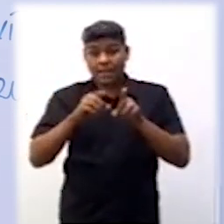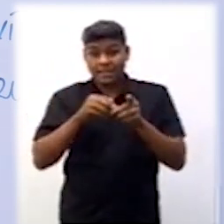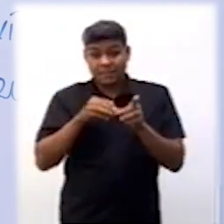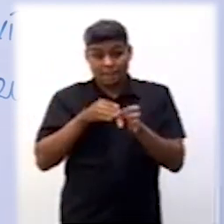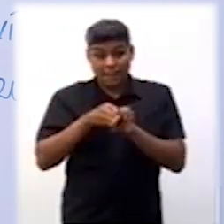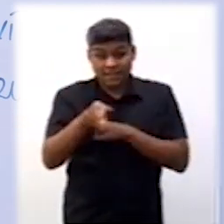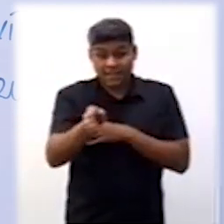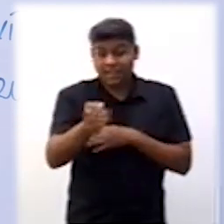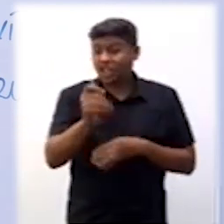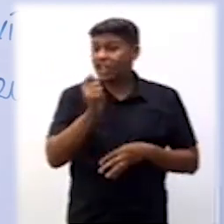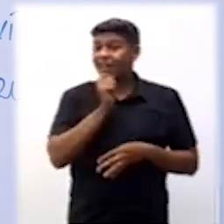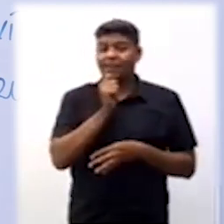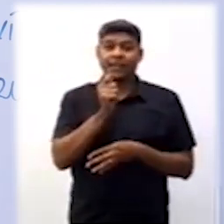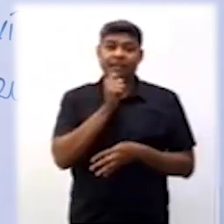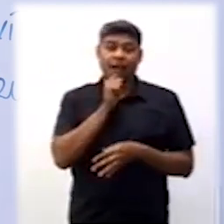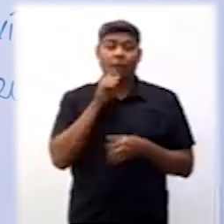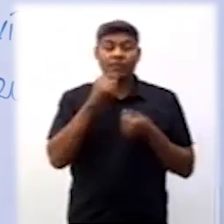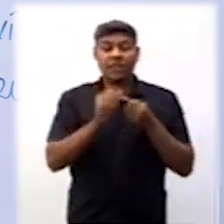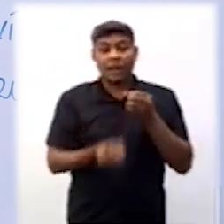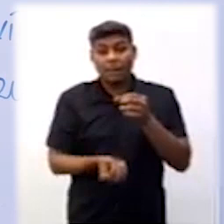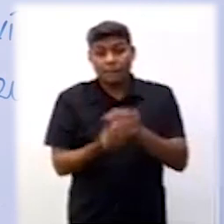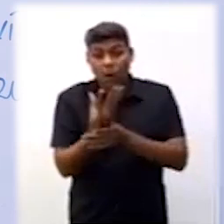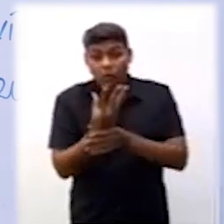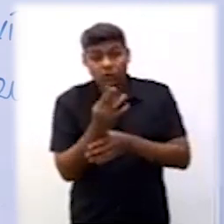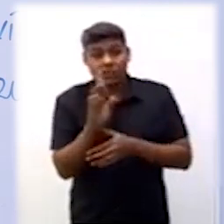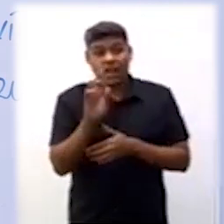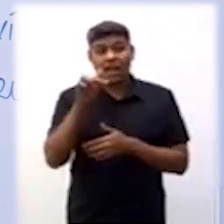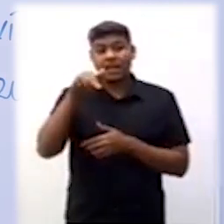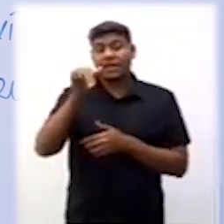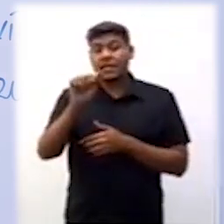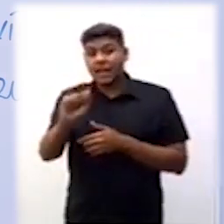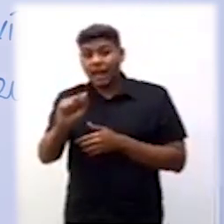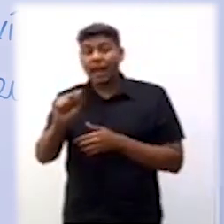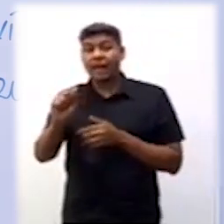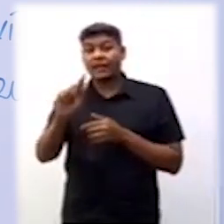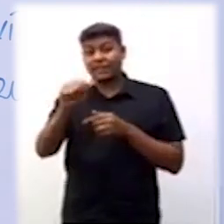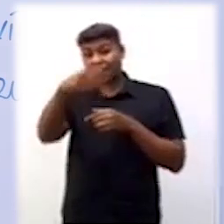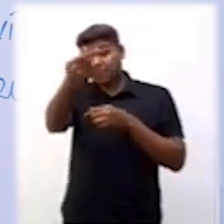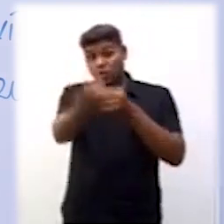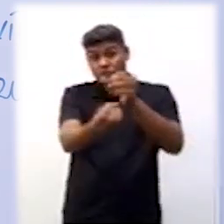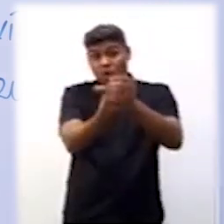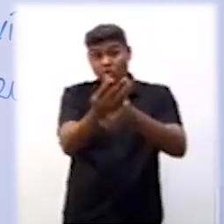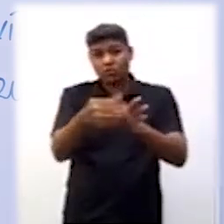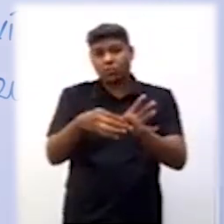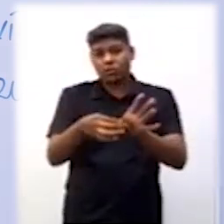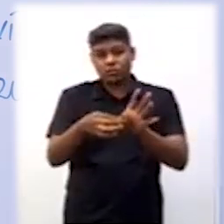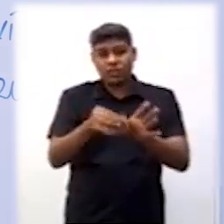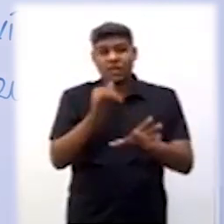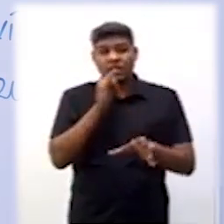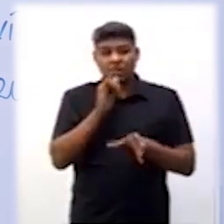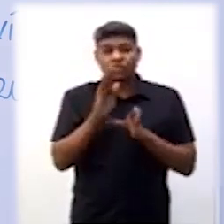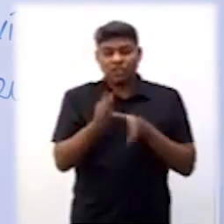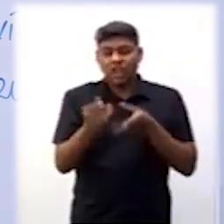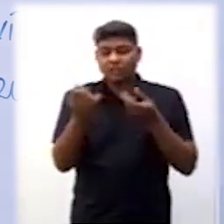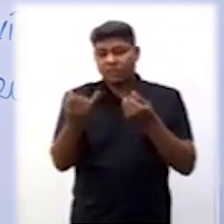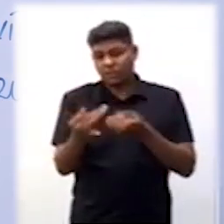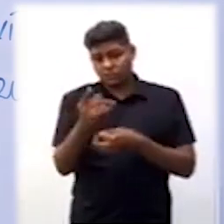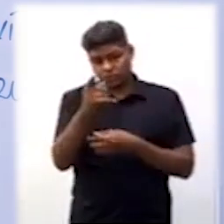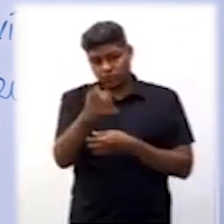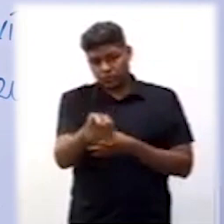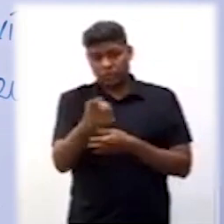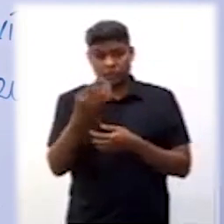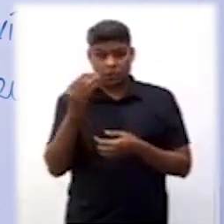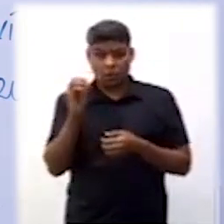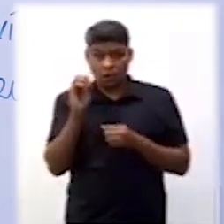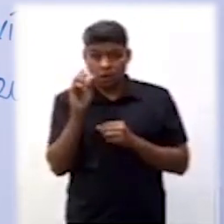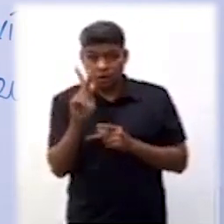mensageiro ainda. Ele tem que produzir um RNA mensageiro para depois produzir proteína, e são os exemplos de vírus que eu dei aqui para vocês.